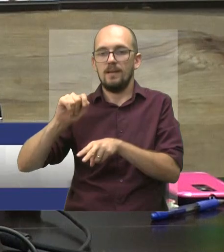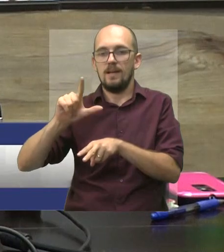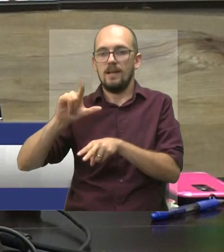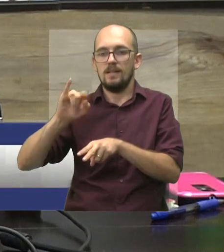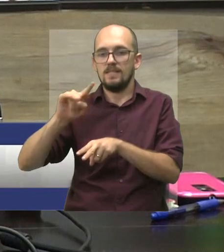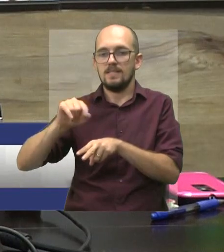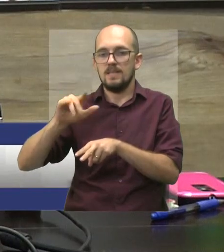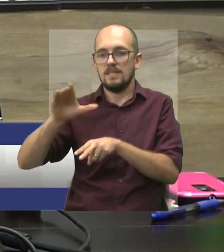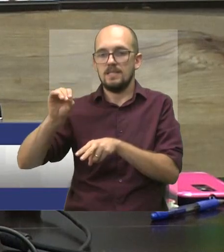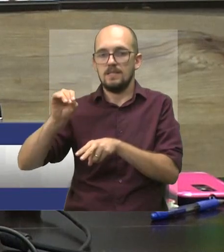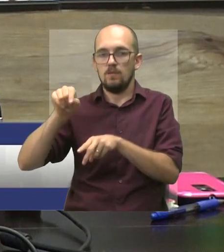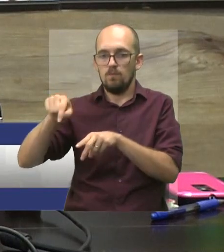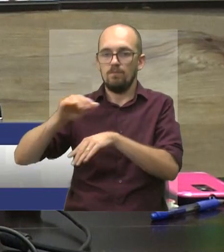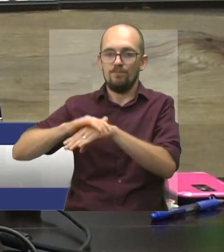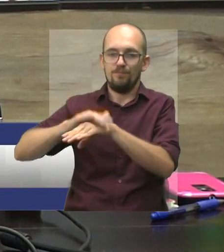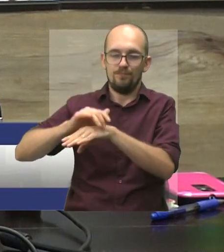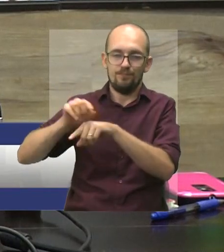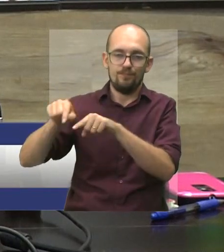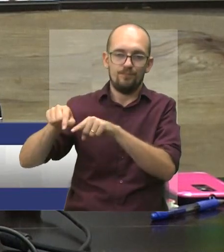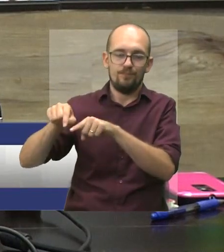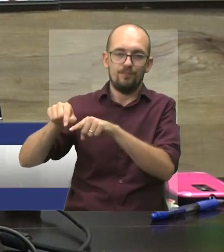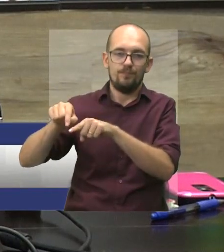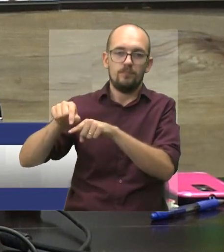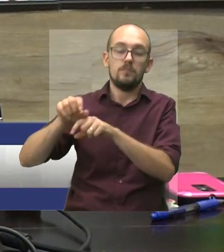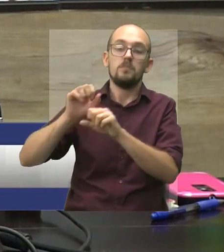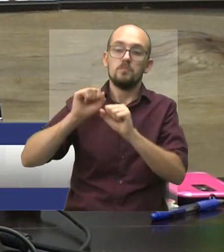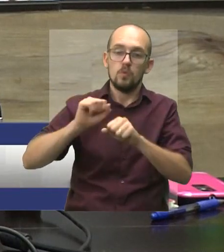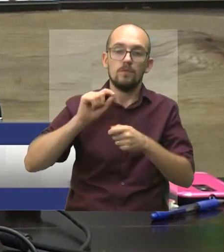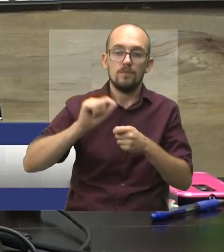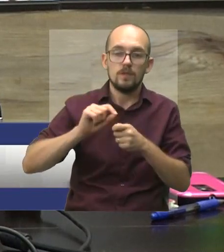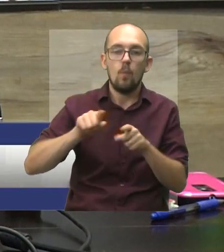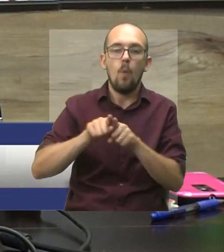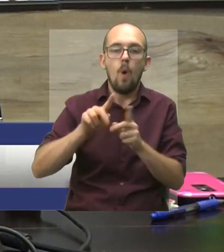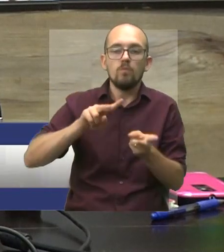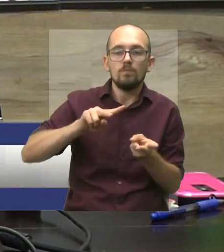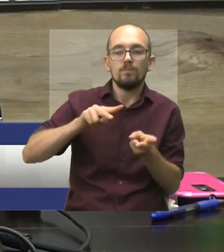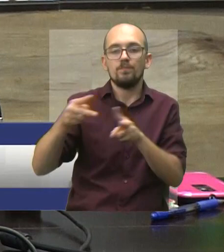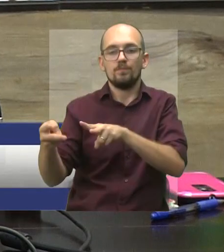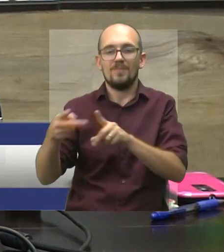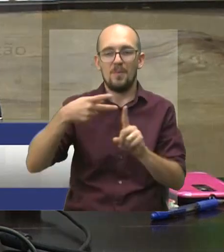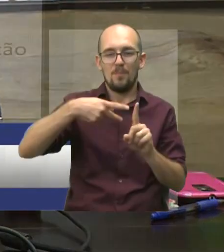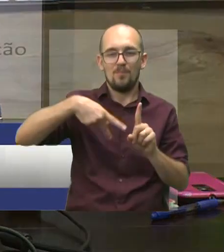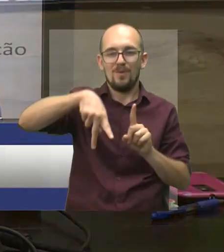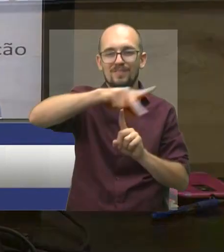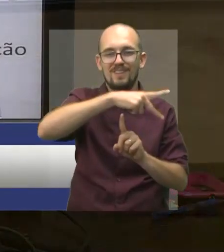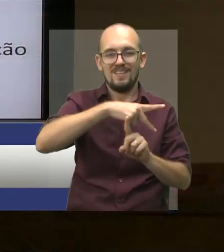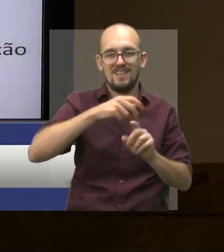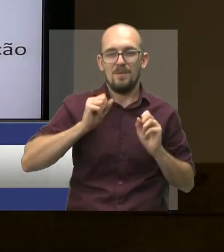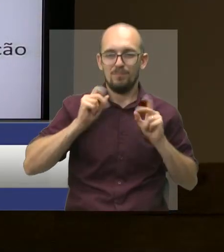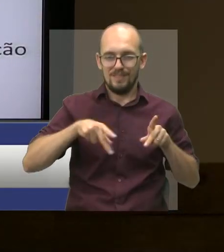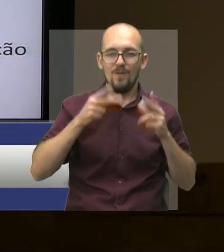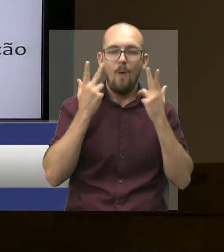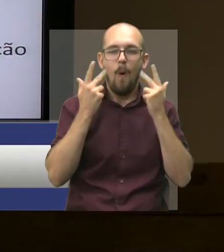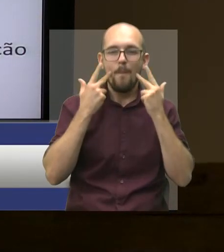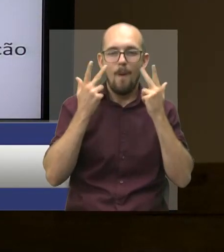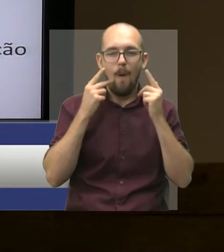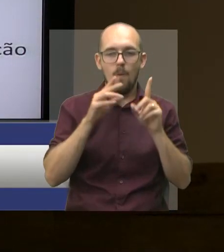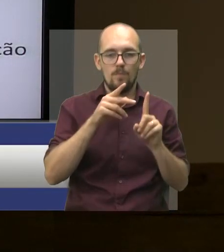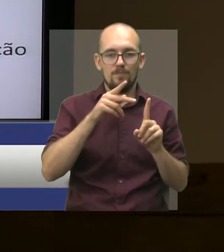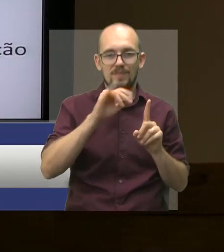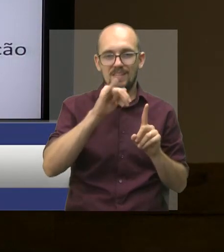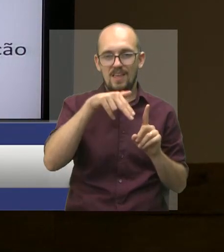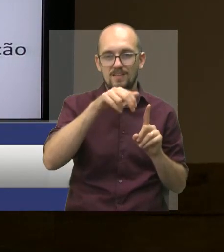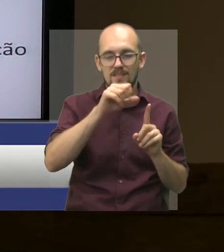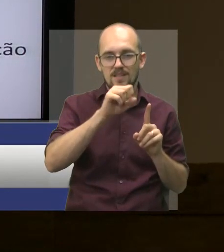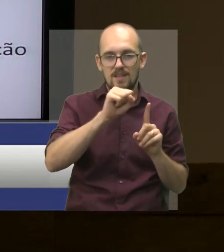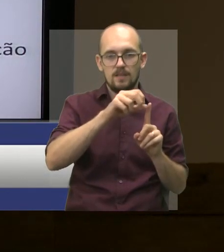gestão de reservas poderá fazer a portabilidade da previdência, do regime geral da previdência para